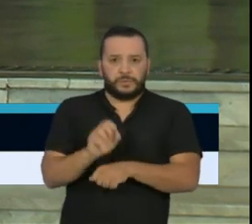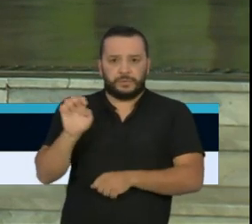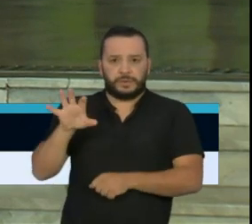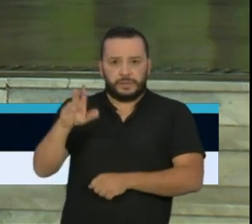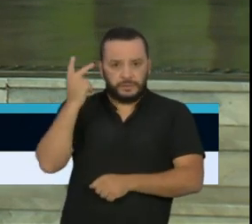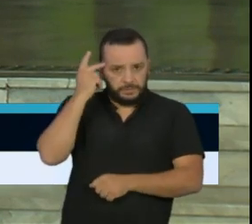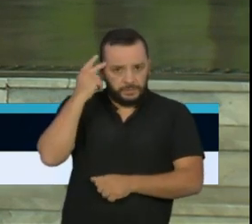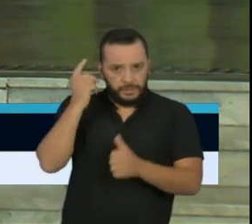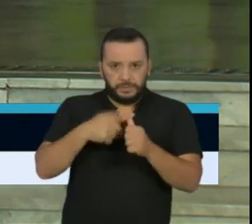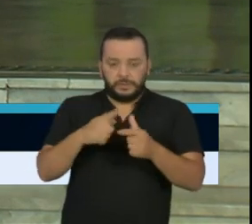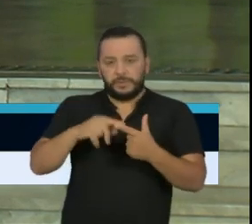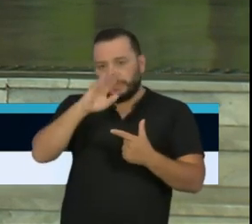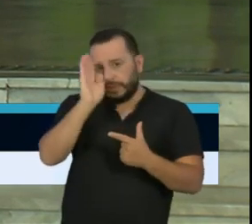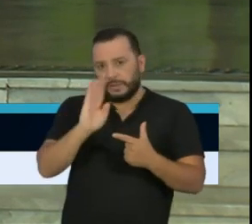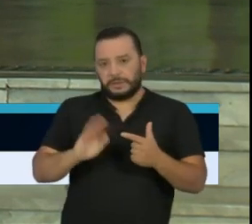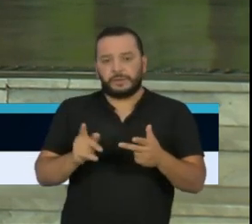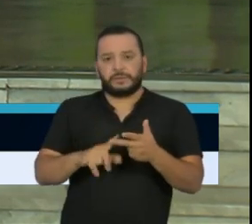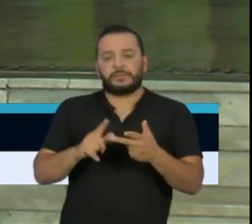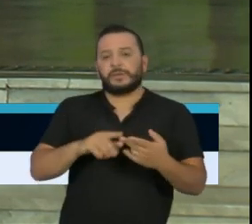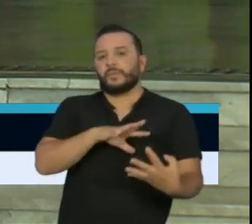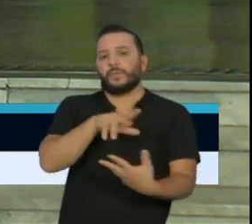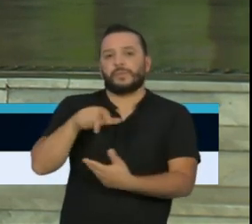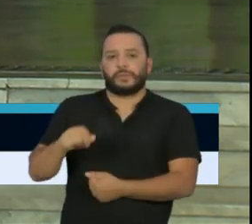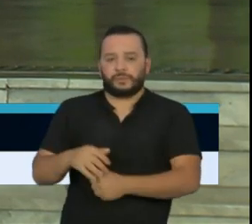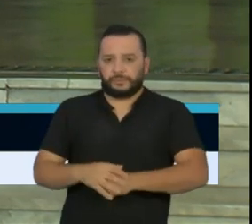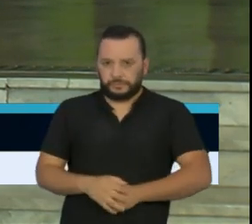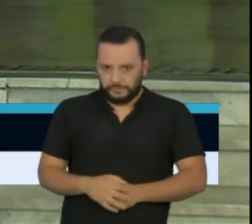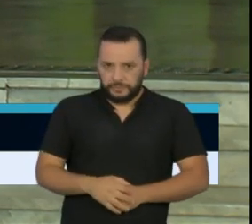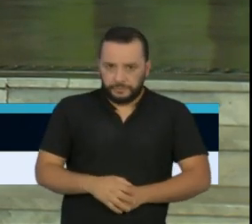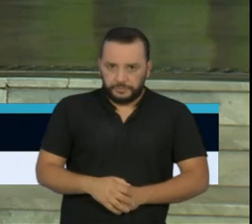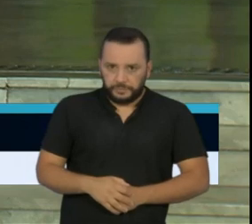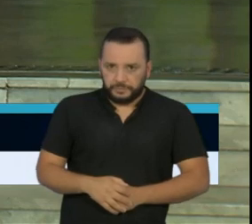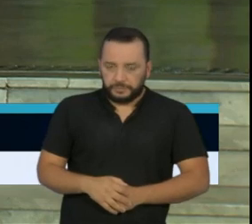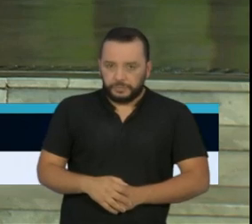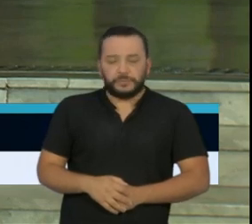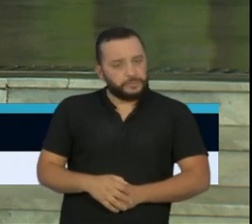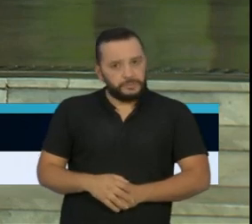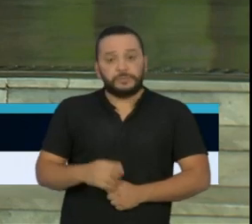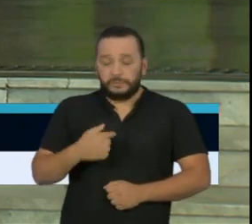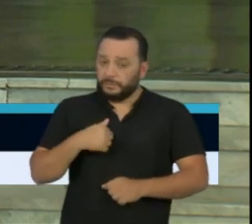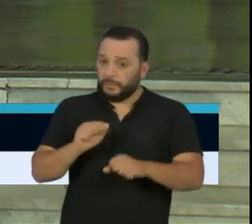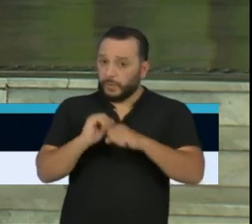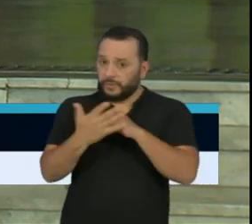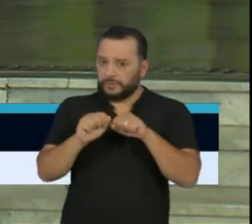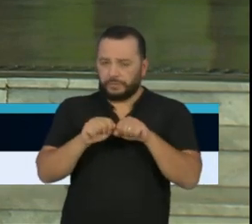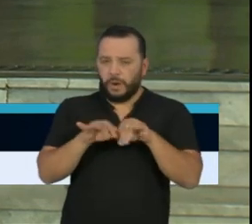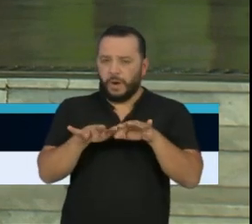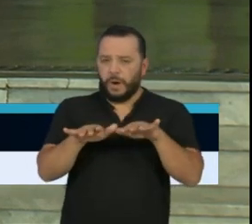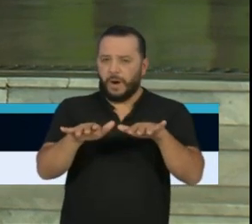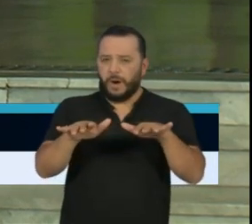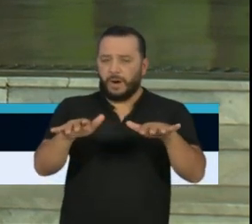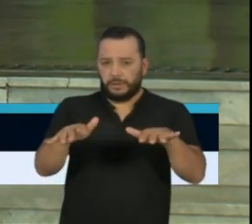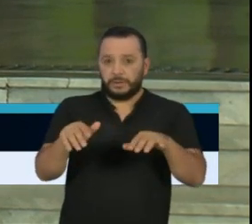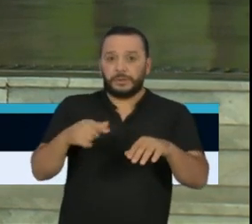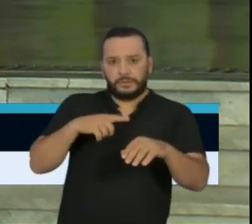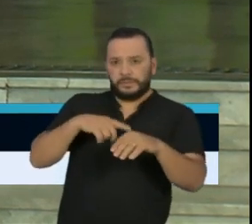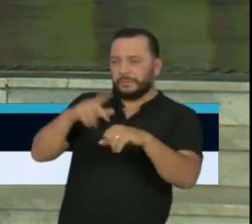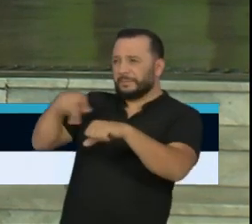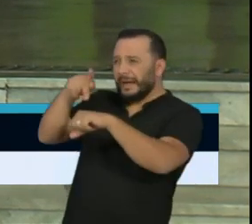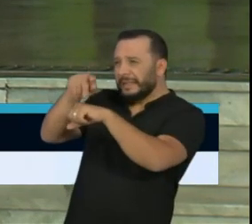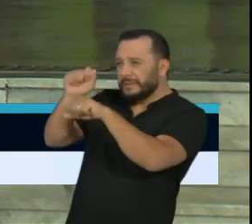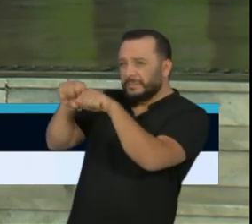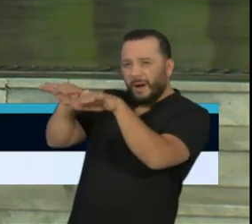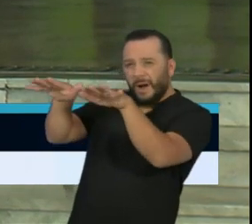Paulo, no Brasil e em todo o mundo, né? E o fato da epidemia no mundo estar à frente do que está no Brasil